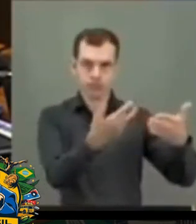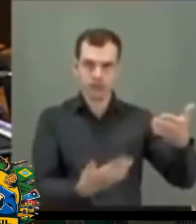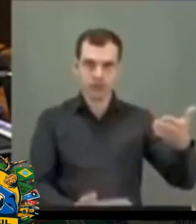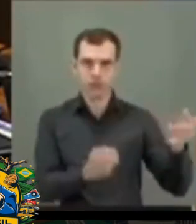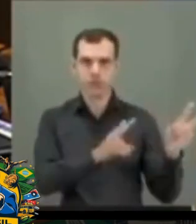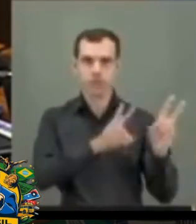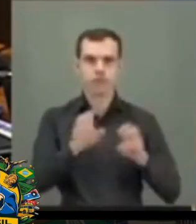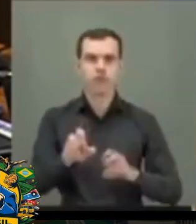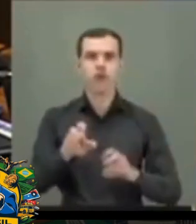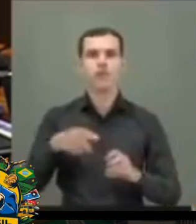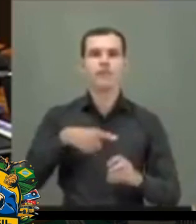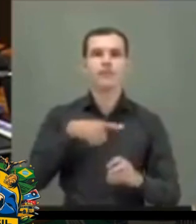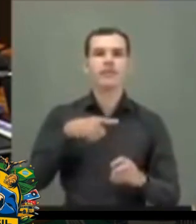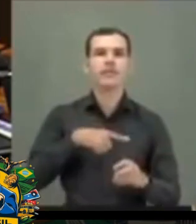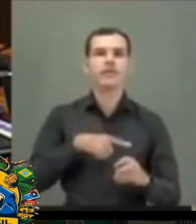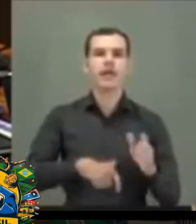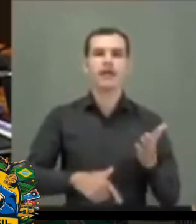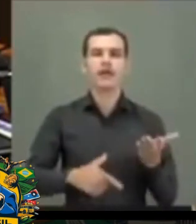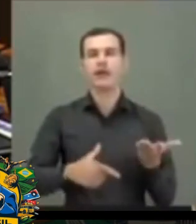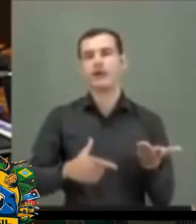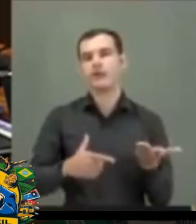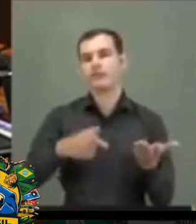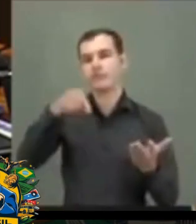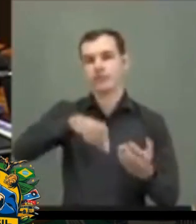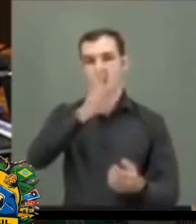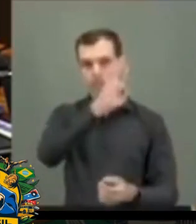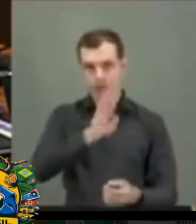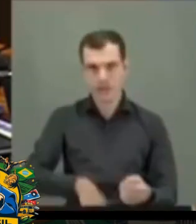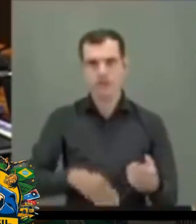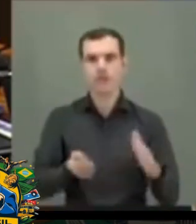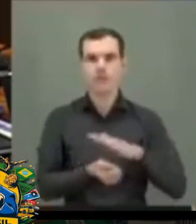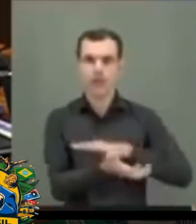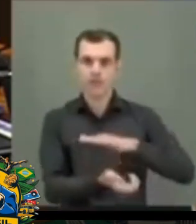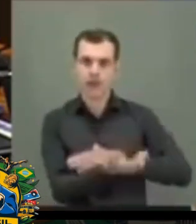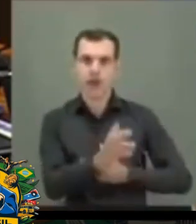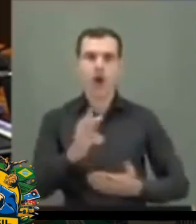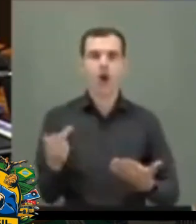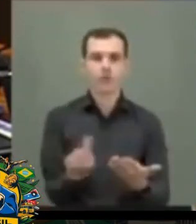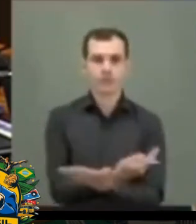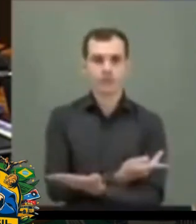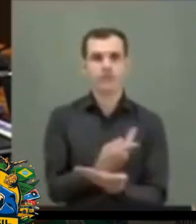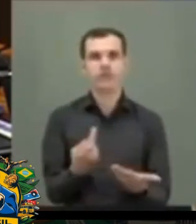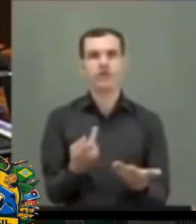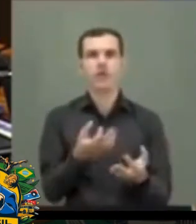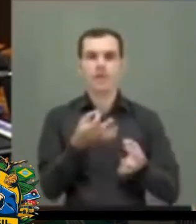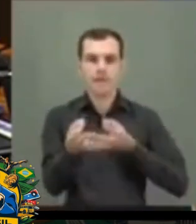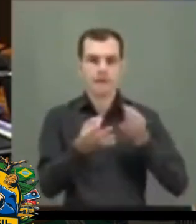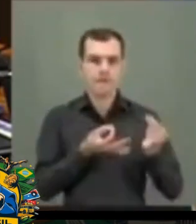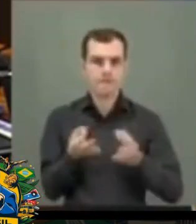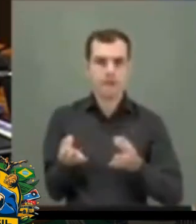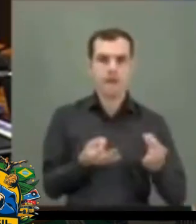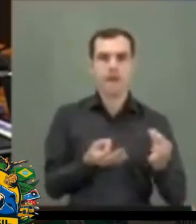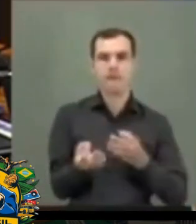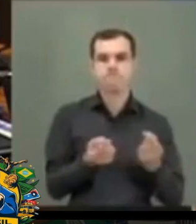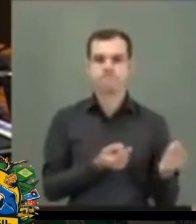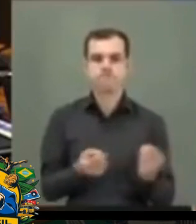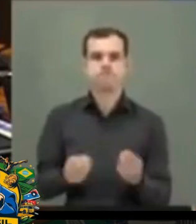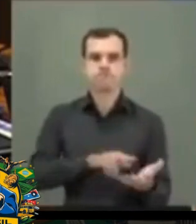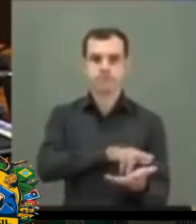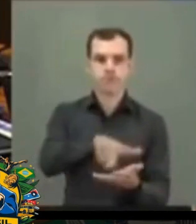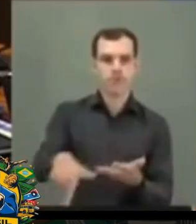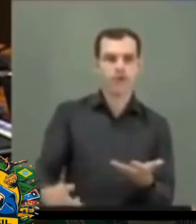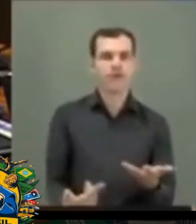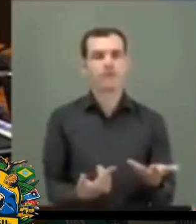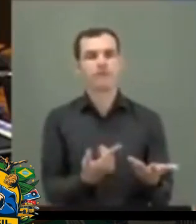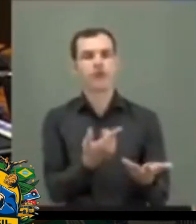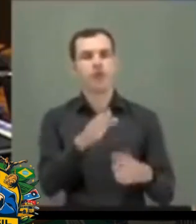Maria Zubelo, com críticas que talvez o senhor julgasse que flertassem com crimes contra a honra,